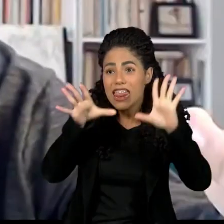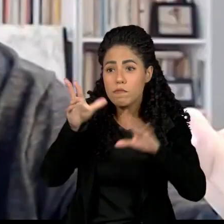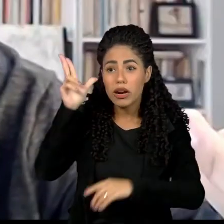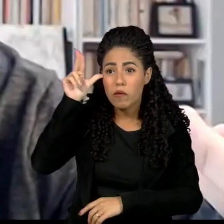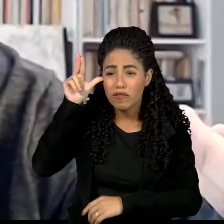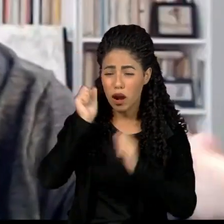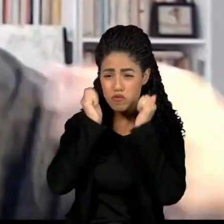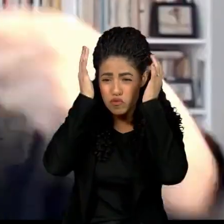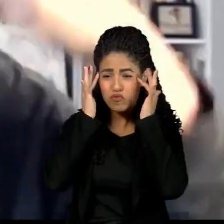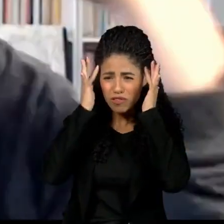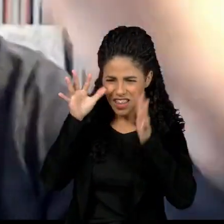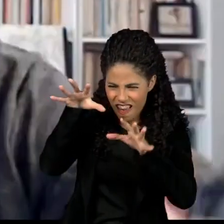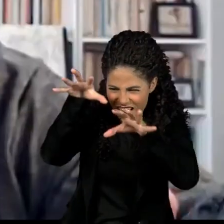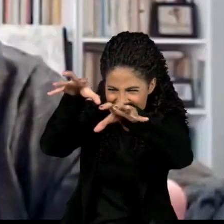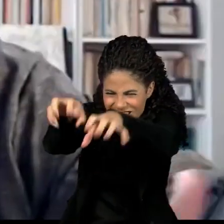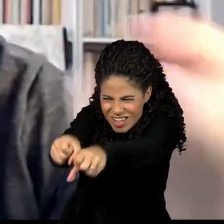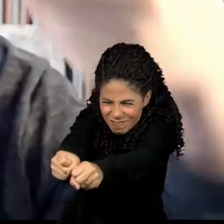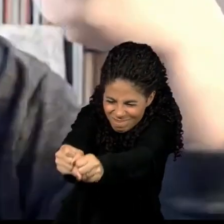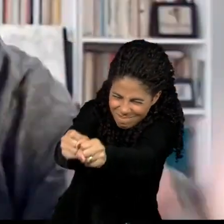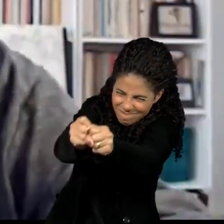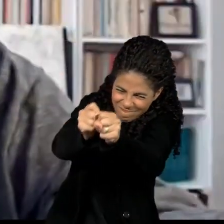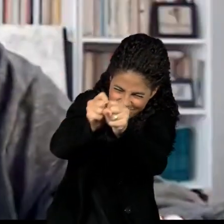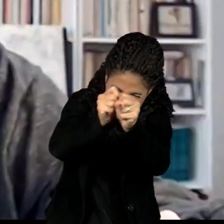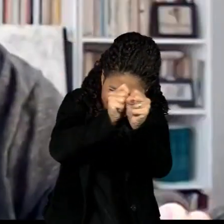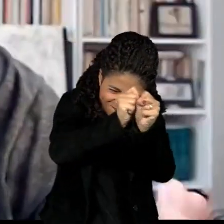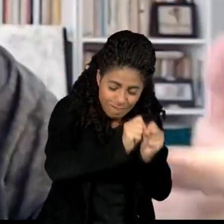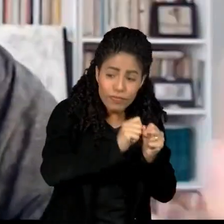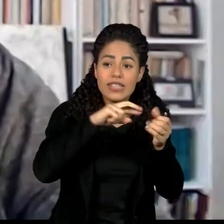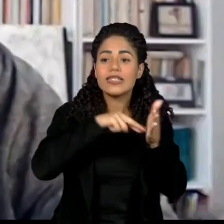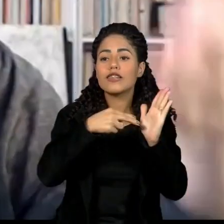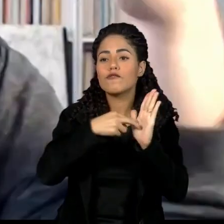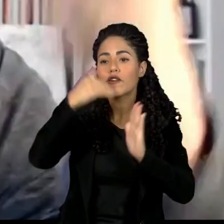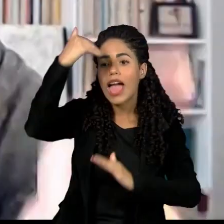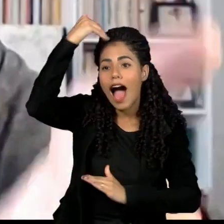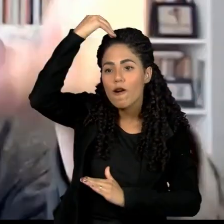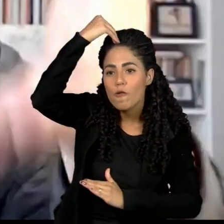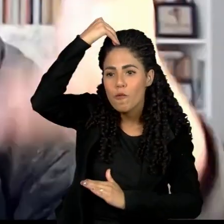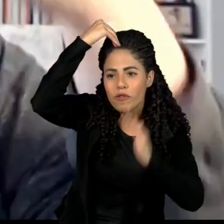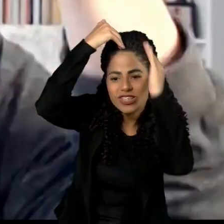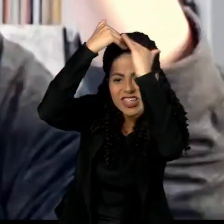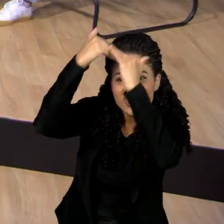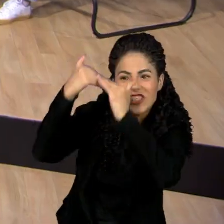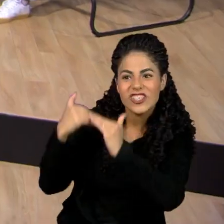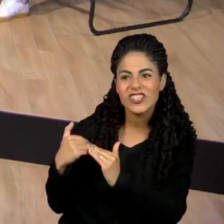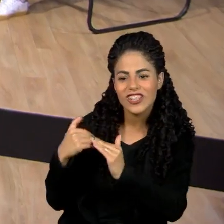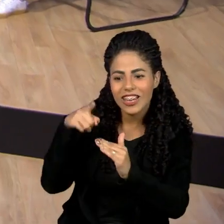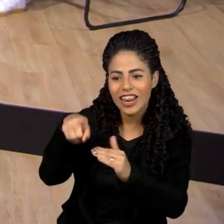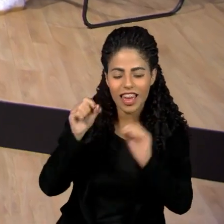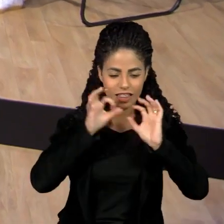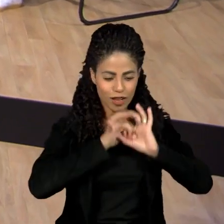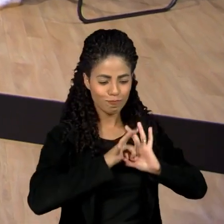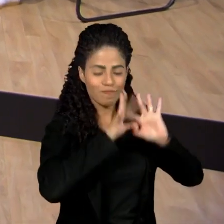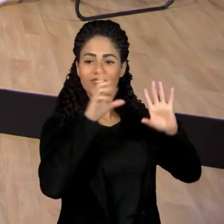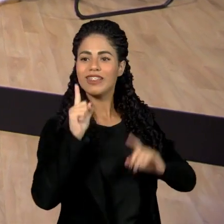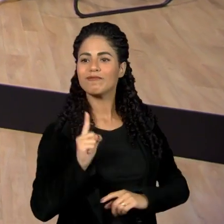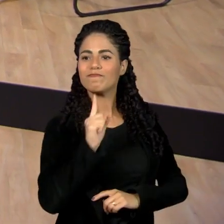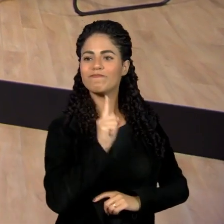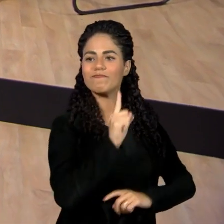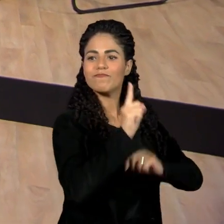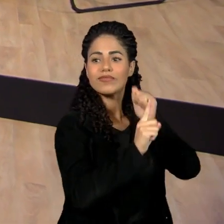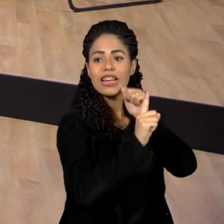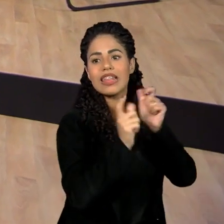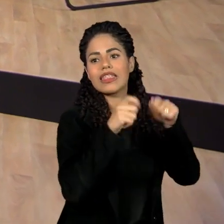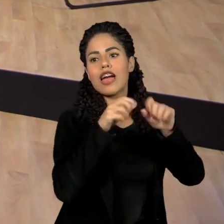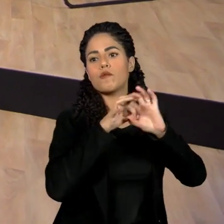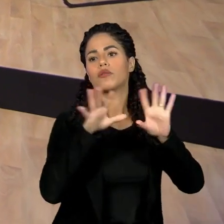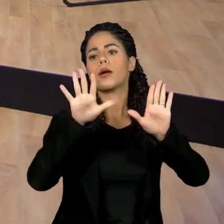que a sociedade coloca nela, né? Que a culpa coloca nela. Então, essa história ainda pode ser muito poderosa, né? Mas quem